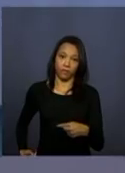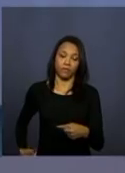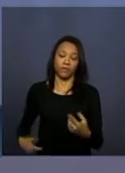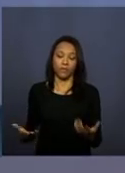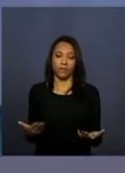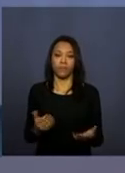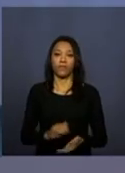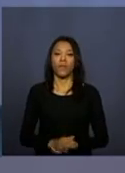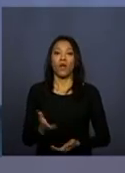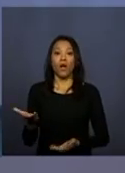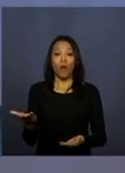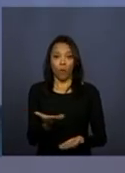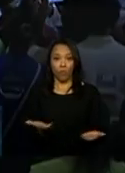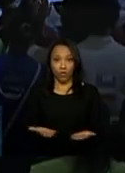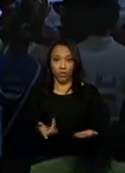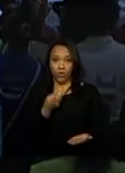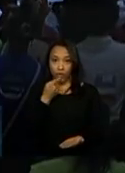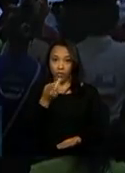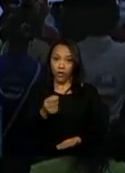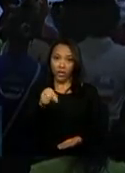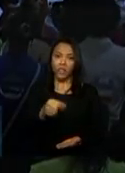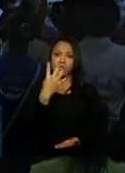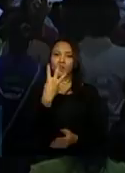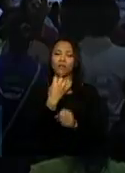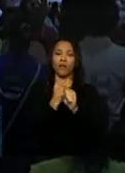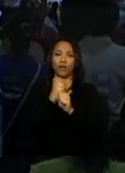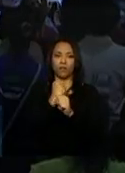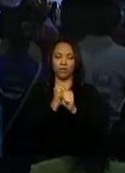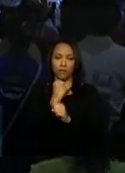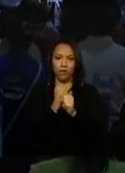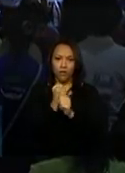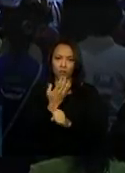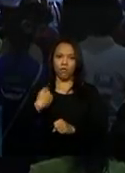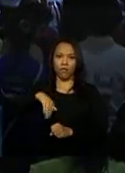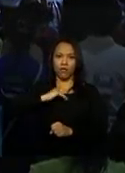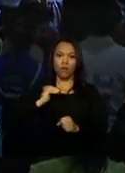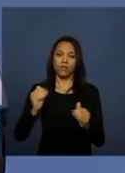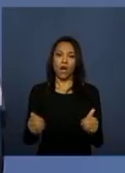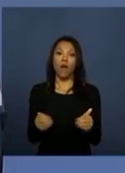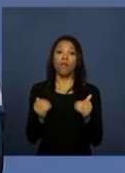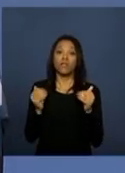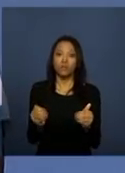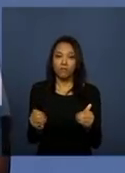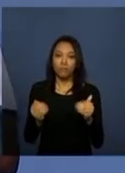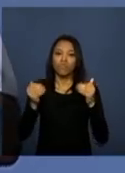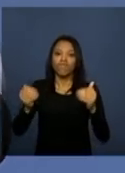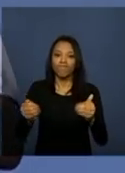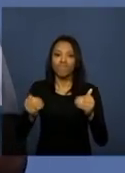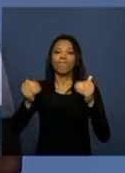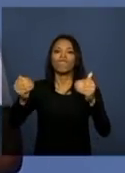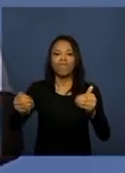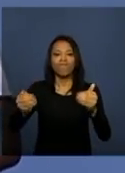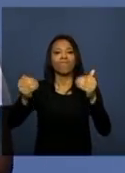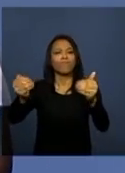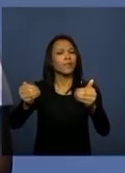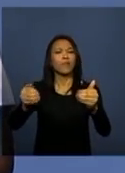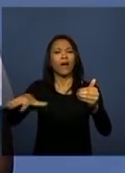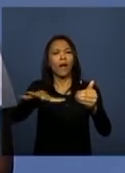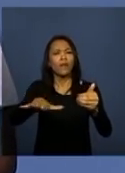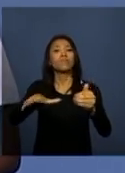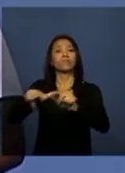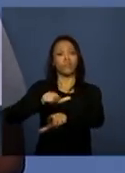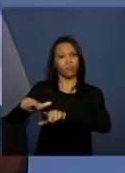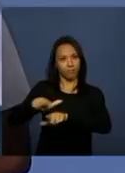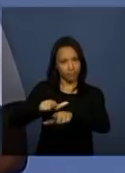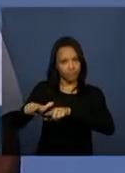Presidenta, eu trago aqui que nesses 4 anos a gente avançou. Avançamos na área do trabalho,